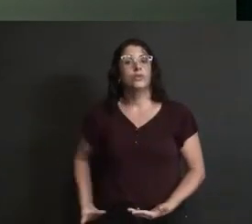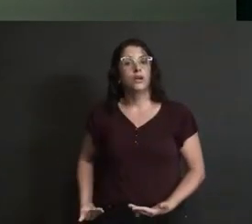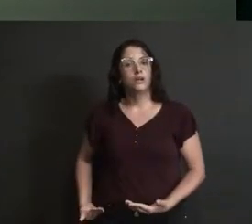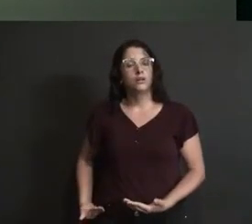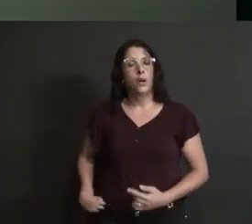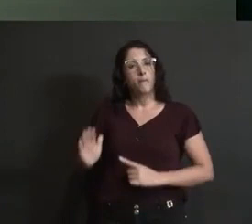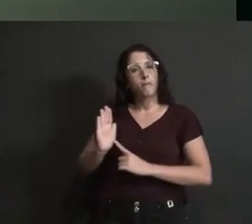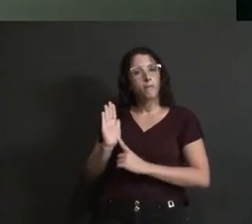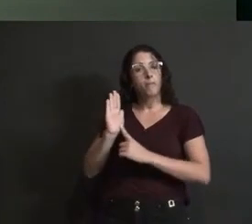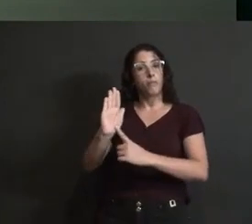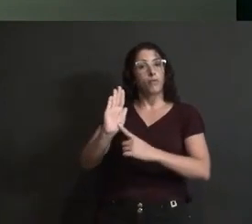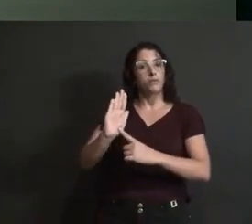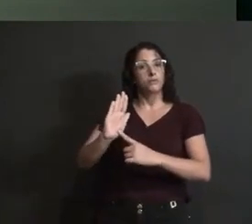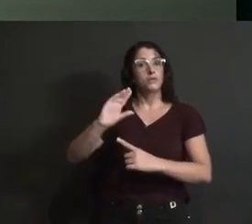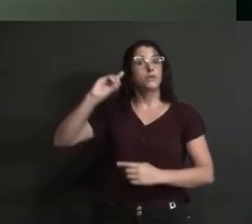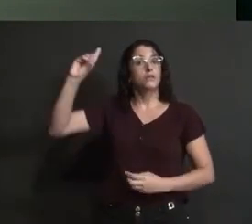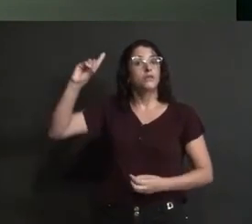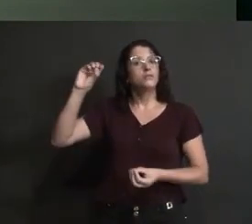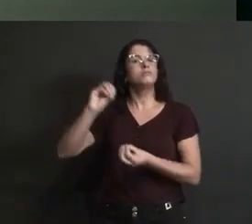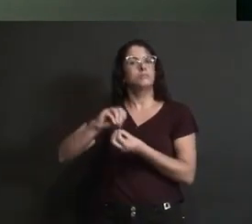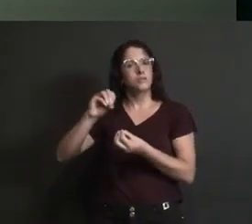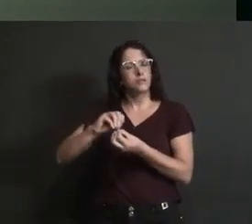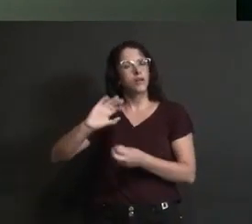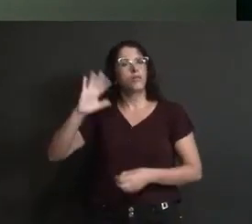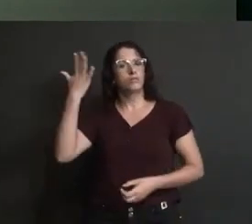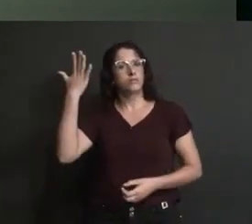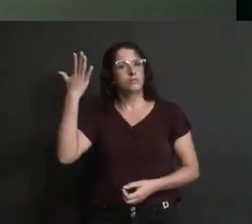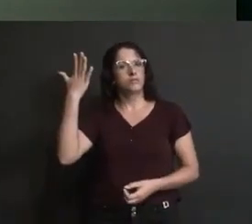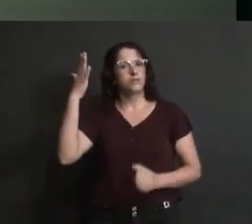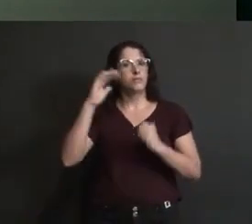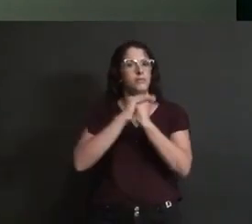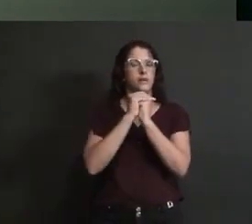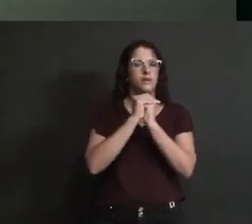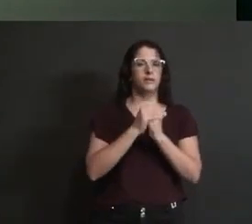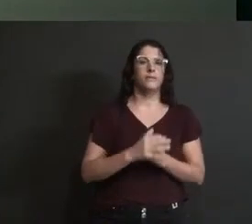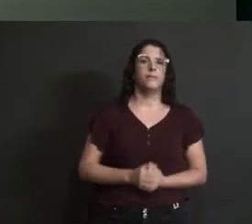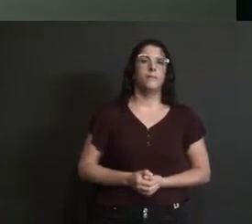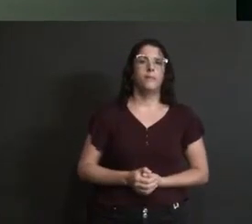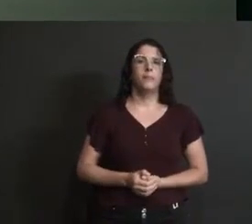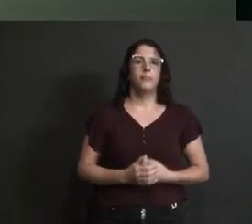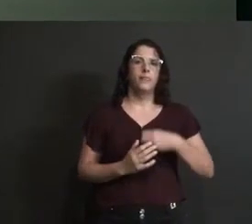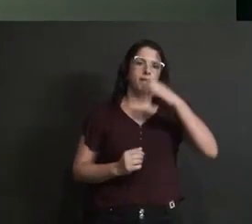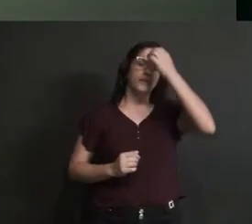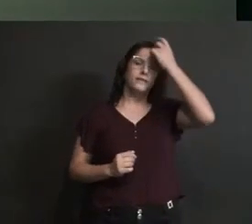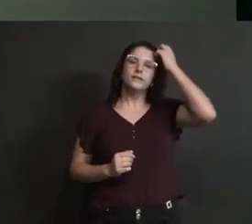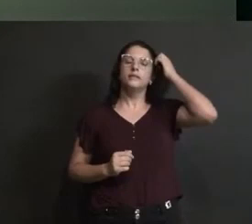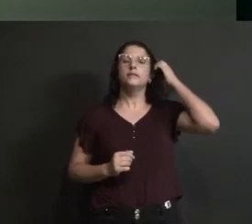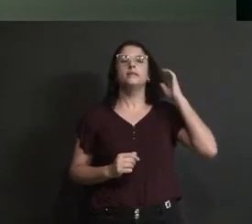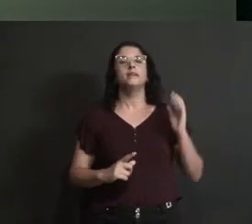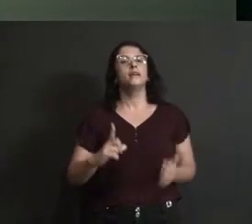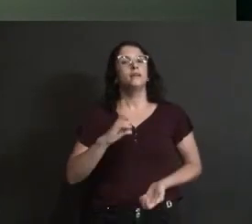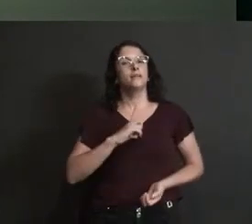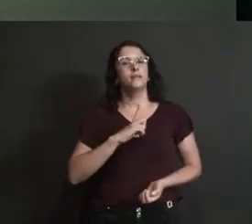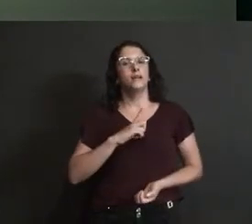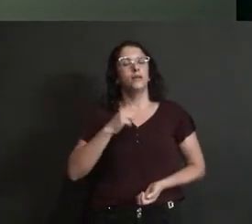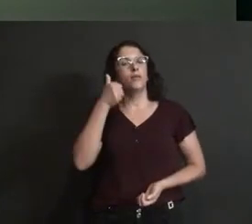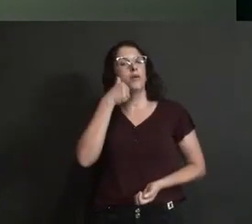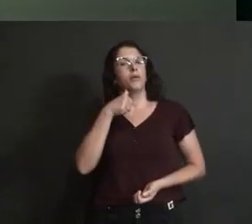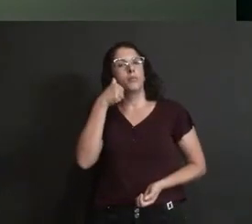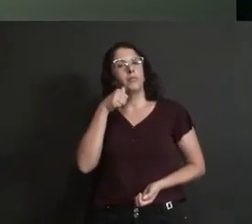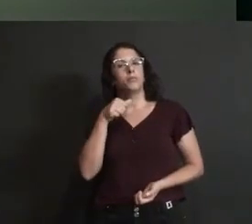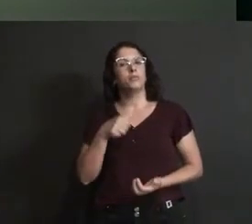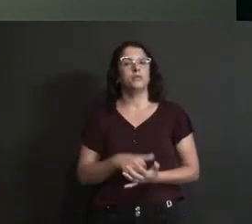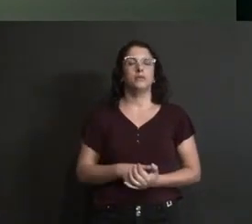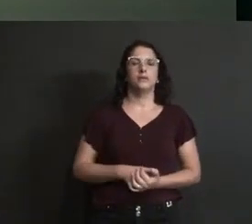Senhor está fazendo. Amém? Então nós temos ali a ministra Damares, que